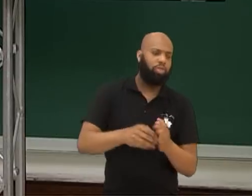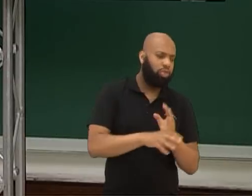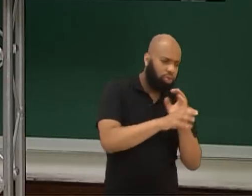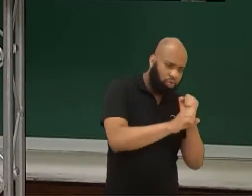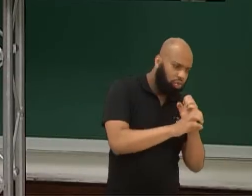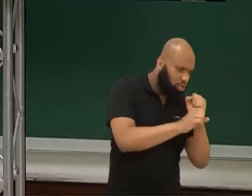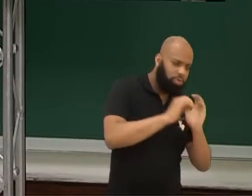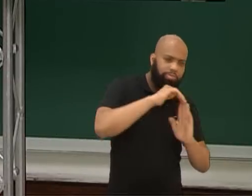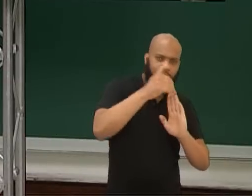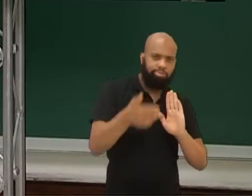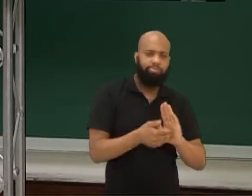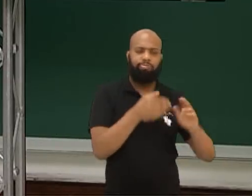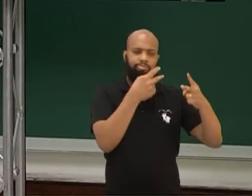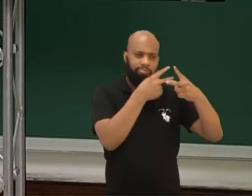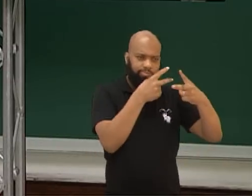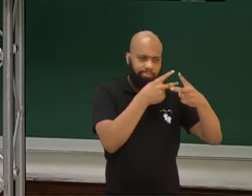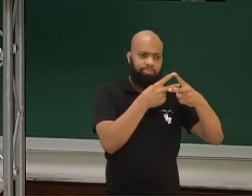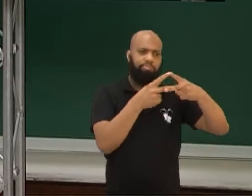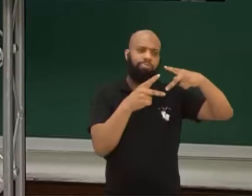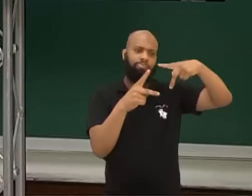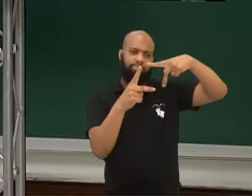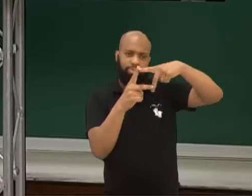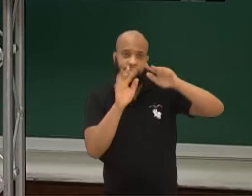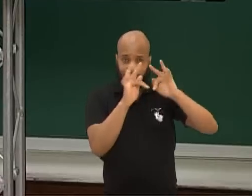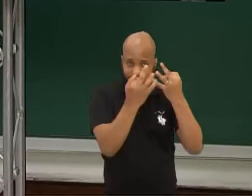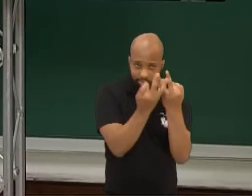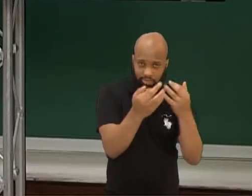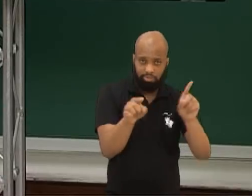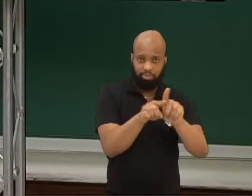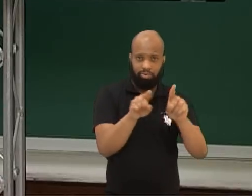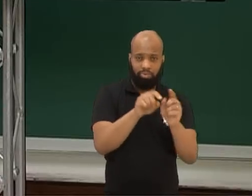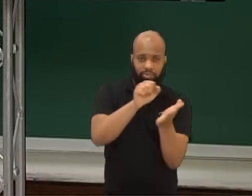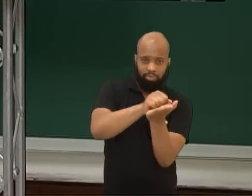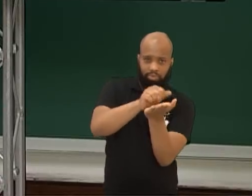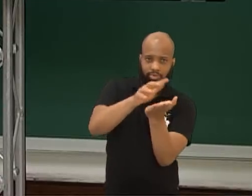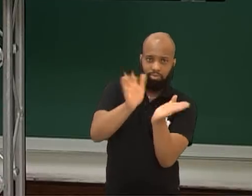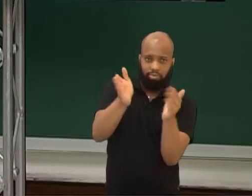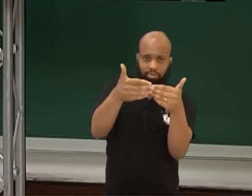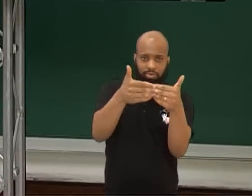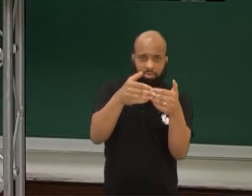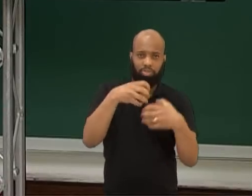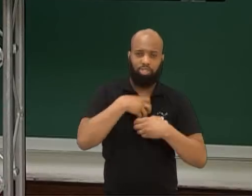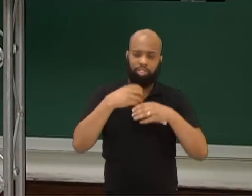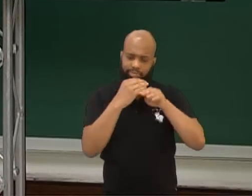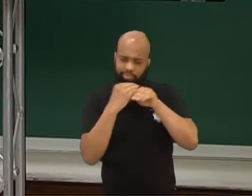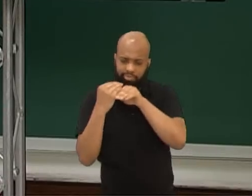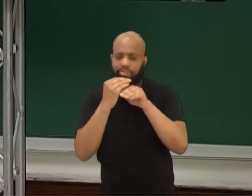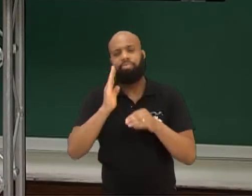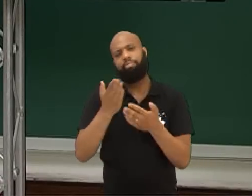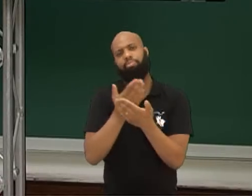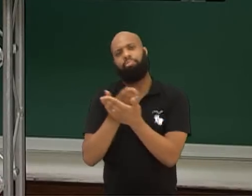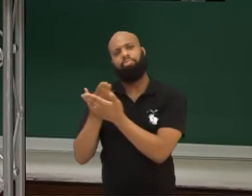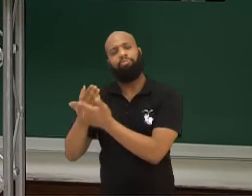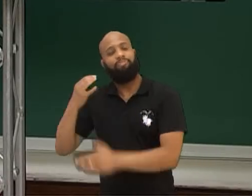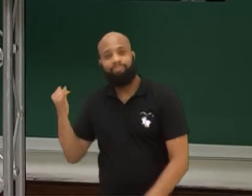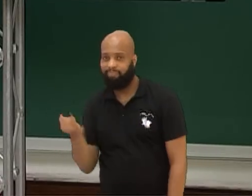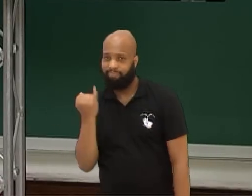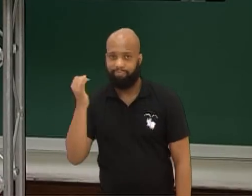soma do triângulo, do quadrilátero, dos polígonos regulares, né? Quantas aulas nós estamos vendo isso? É que é